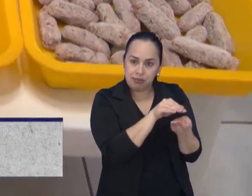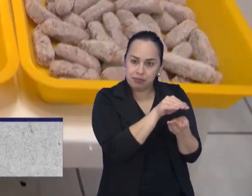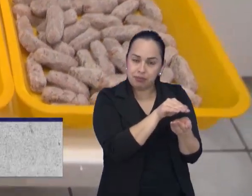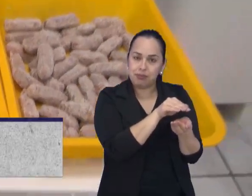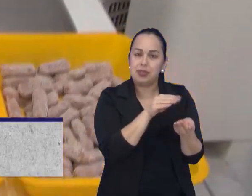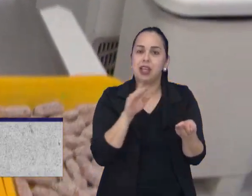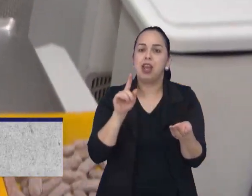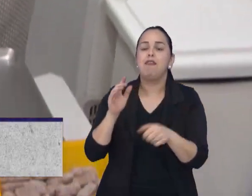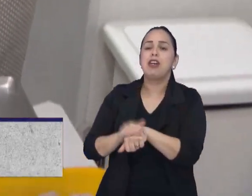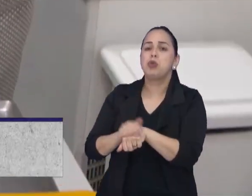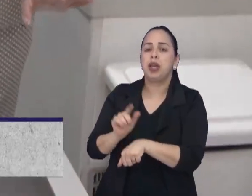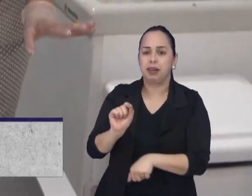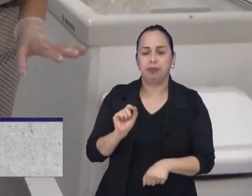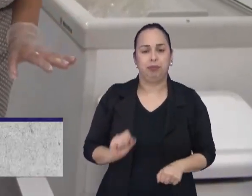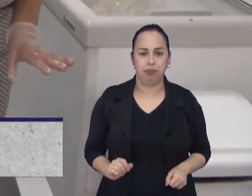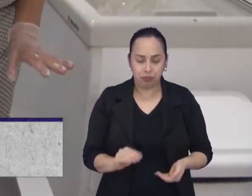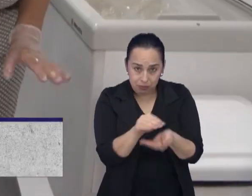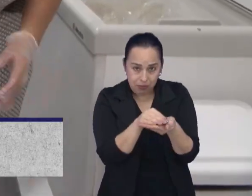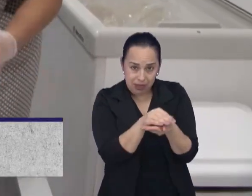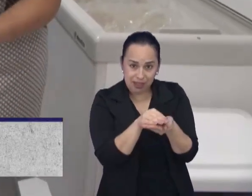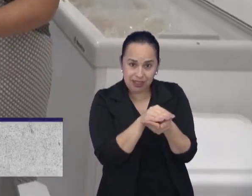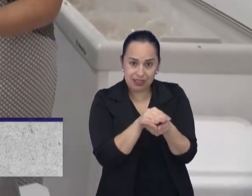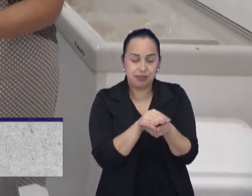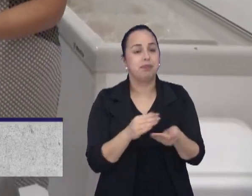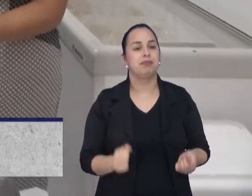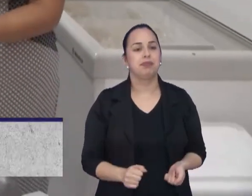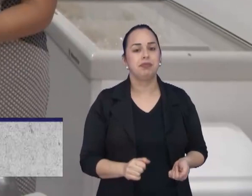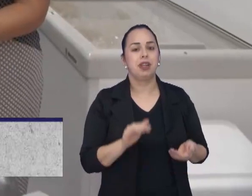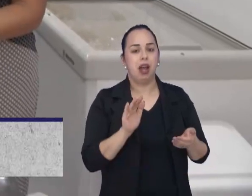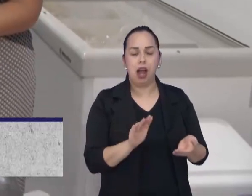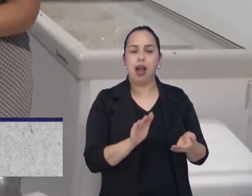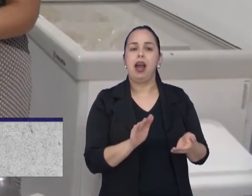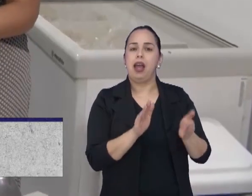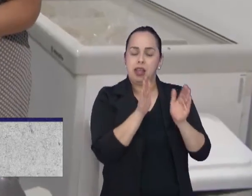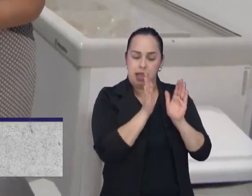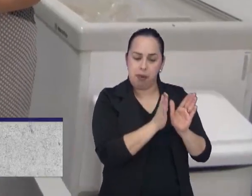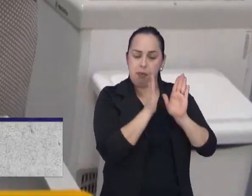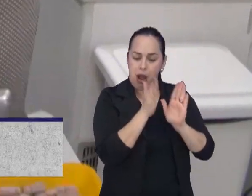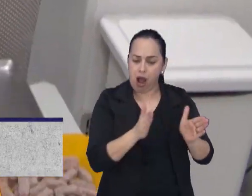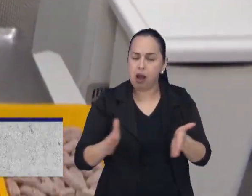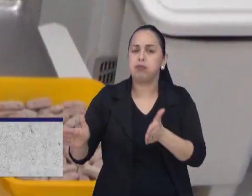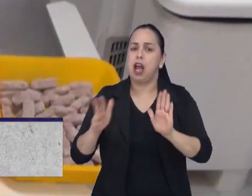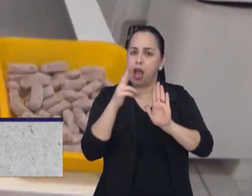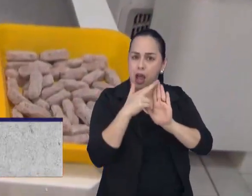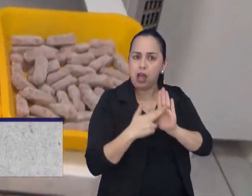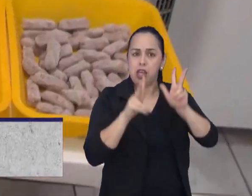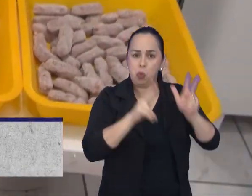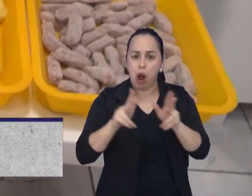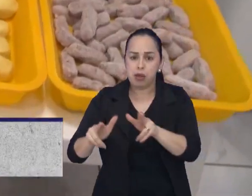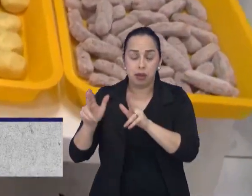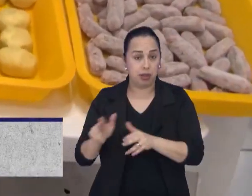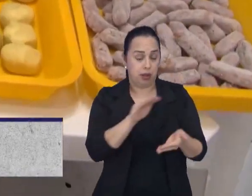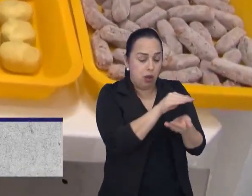o que eu tenho que fazer, Camila? Fez a bolinha? Olha, aqui a gente faz tudo bem padronizado. Então a gente faz as bolinhas com a